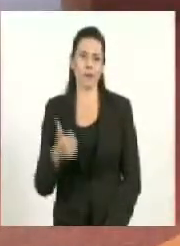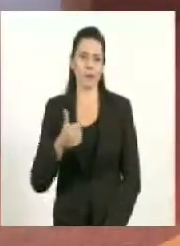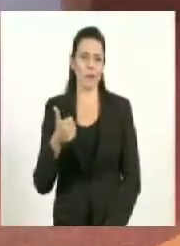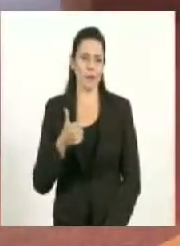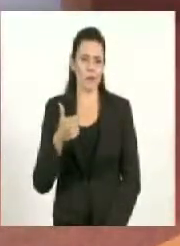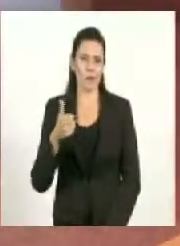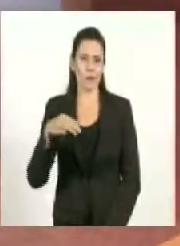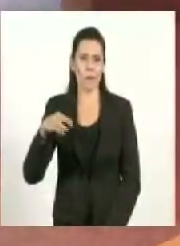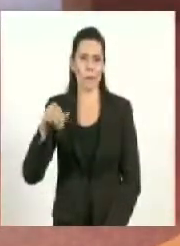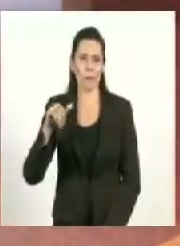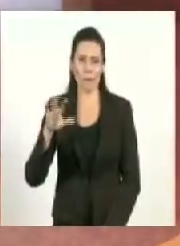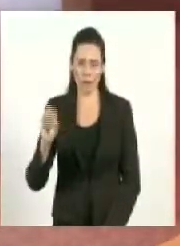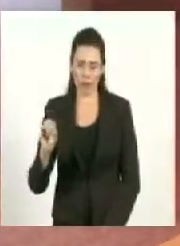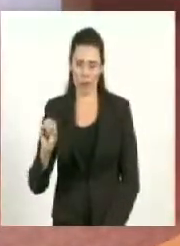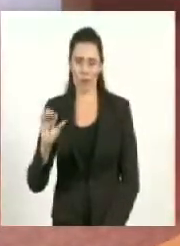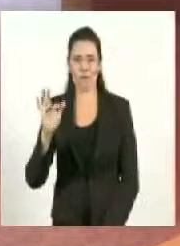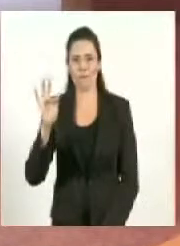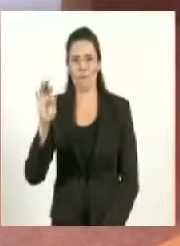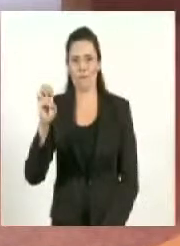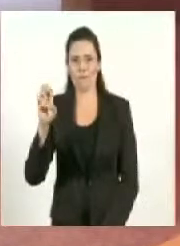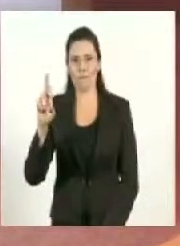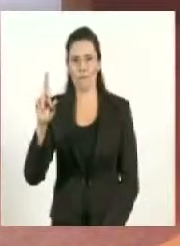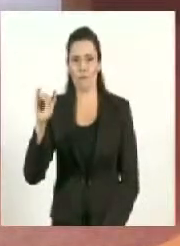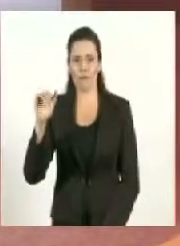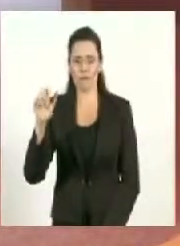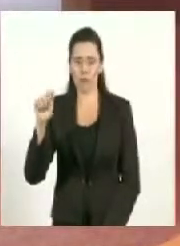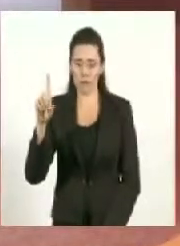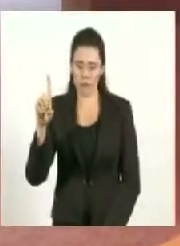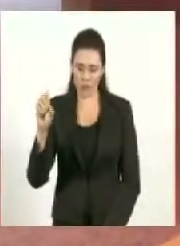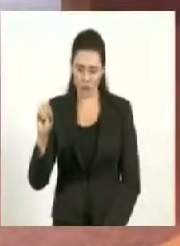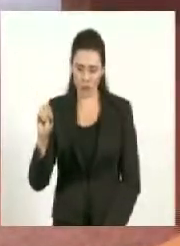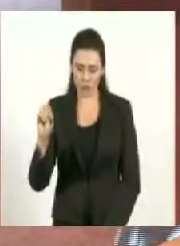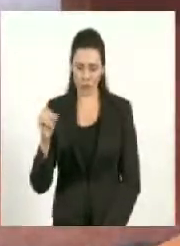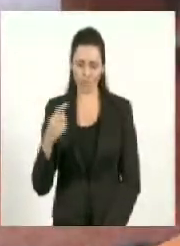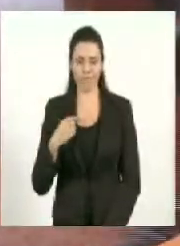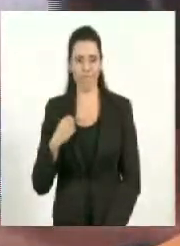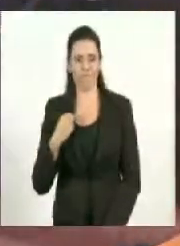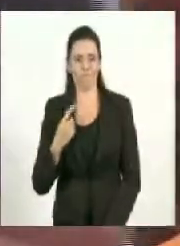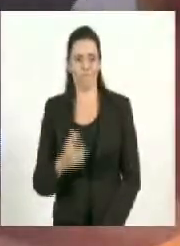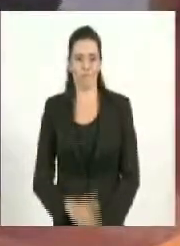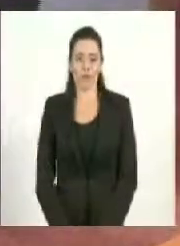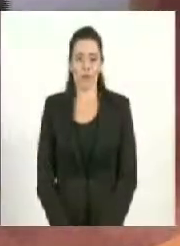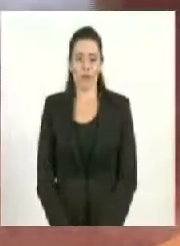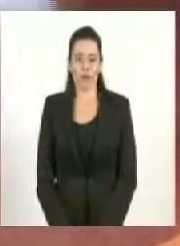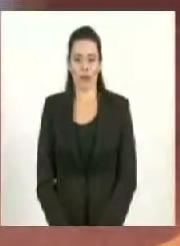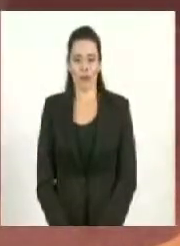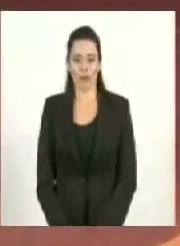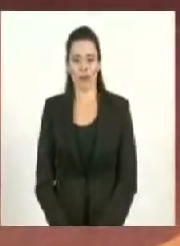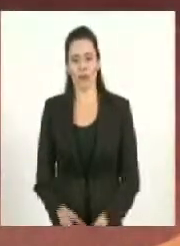Demissão em massa no setor de segurança e vigilância armada privada,